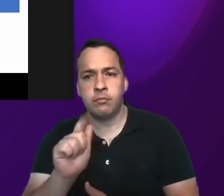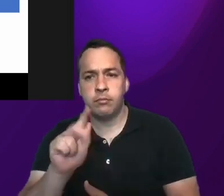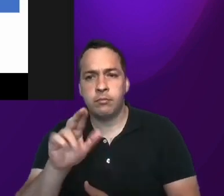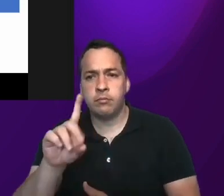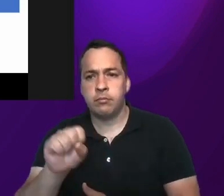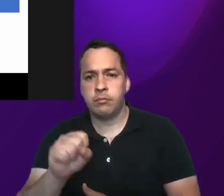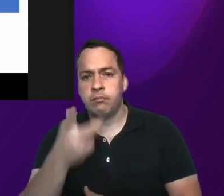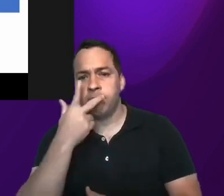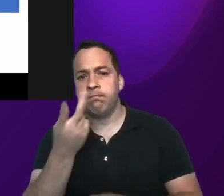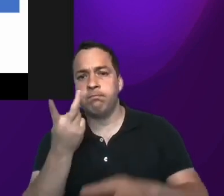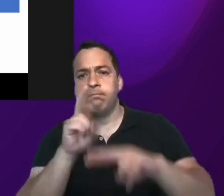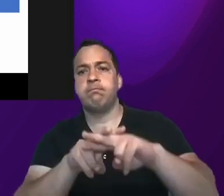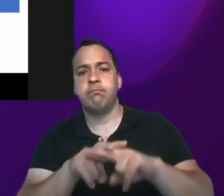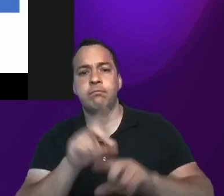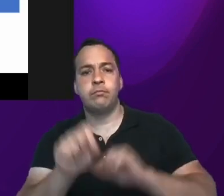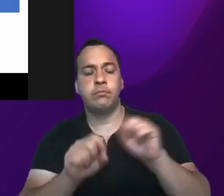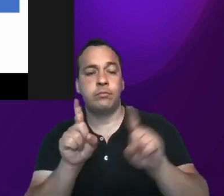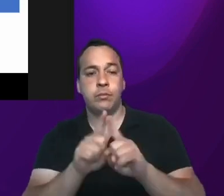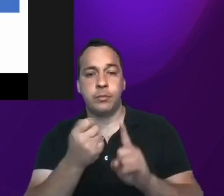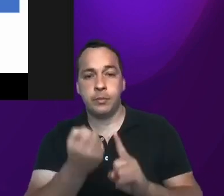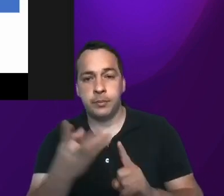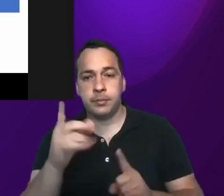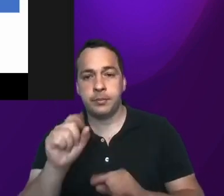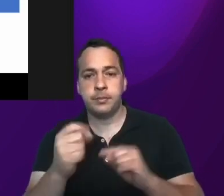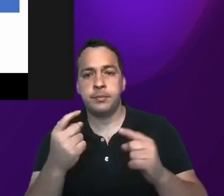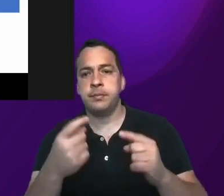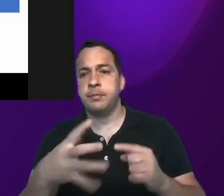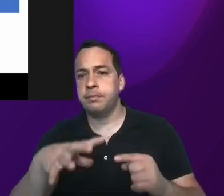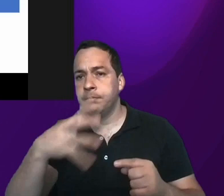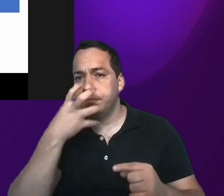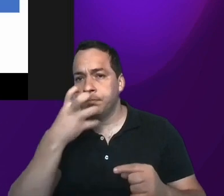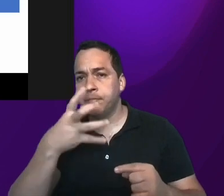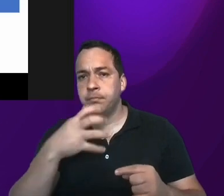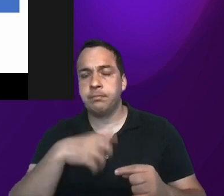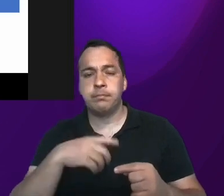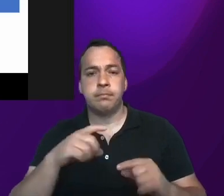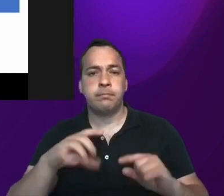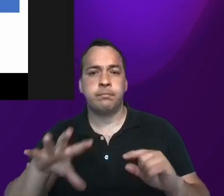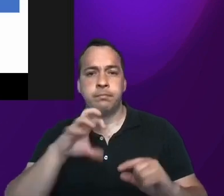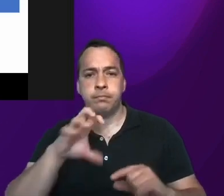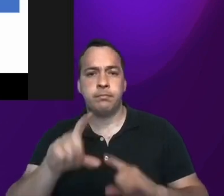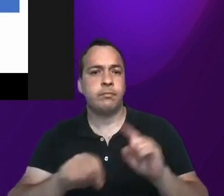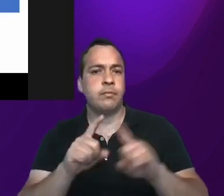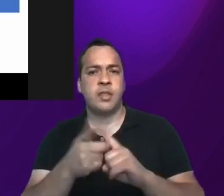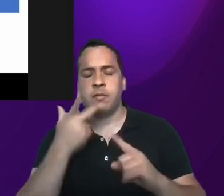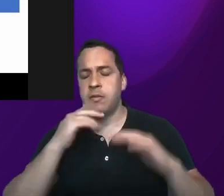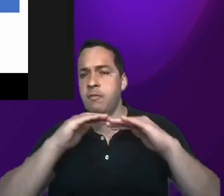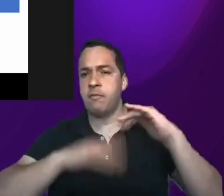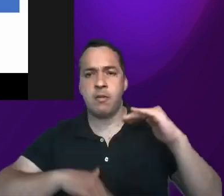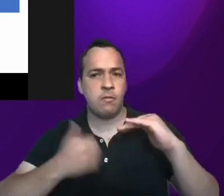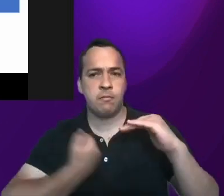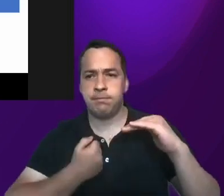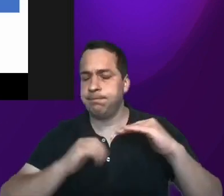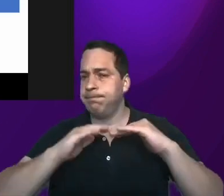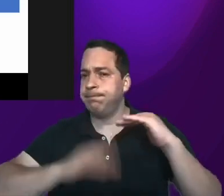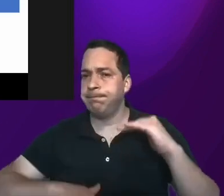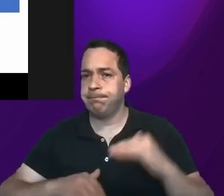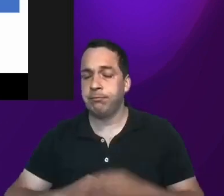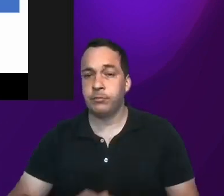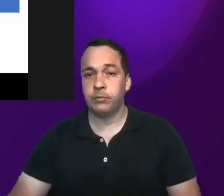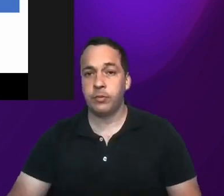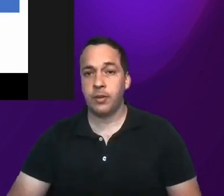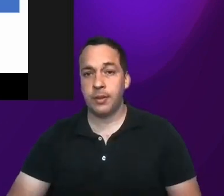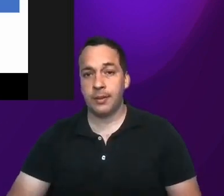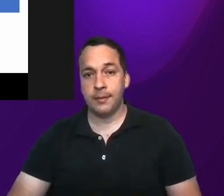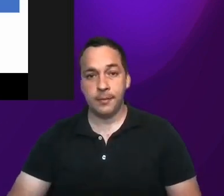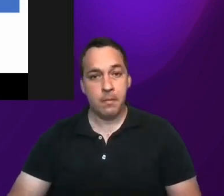uso de vasopressor e ventilação mecânica, a gente sabe que esse valor é muito mais baixo, né? No melhor dos